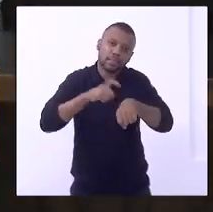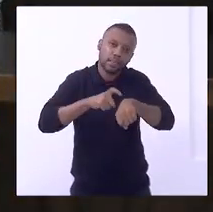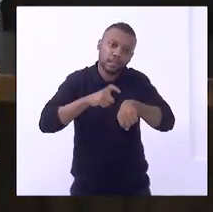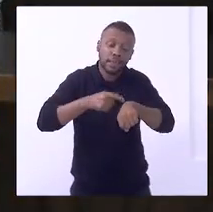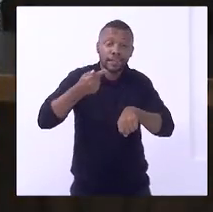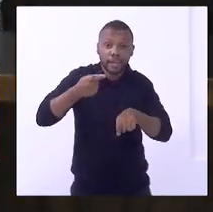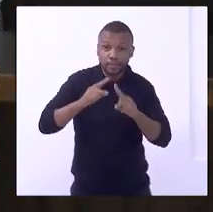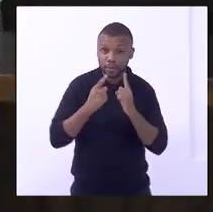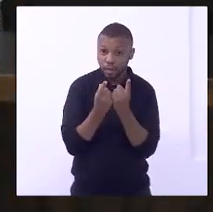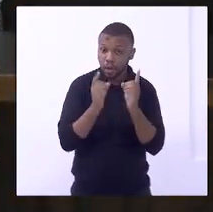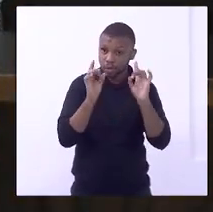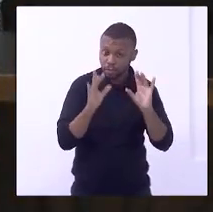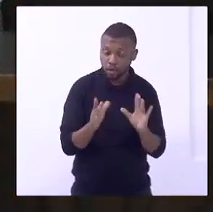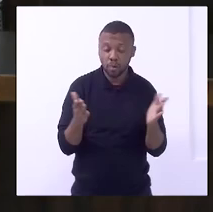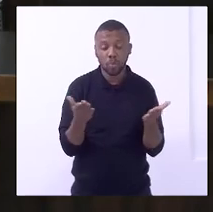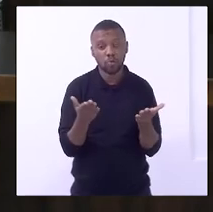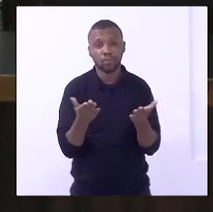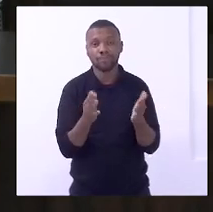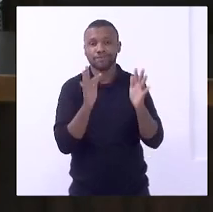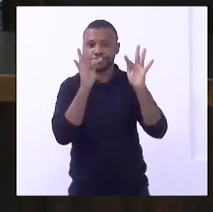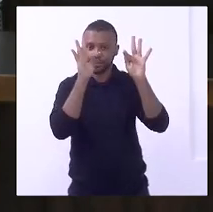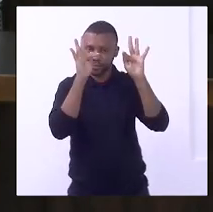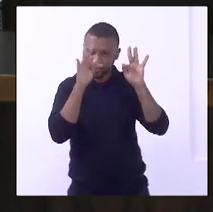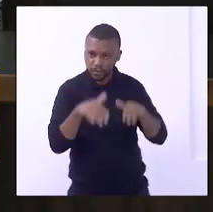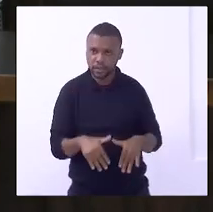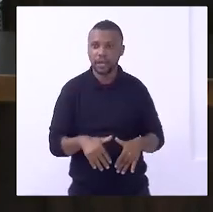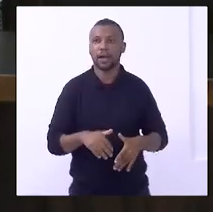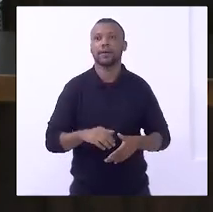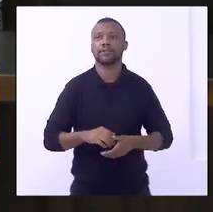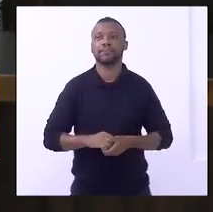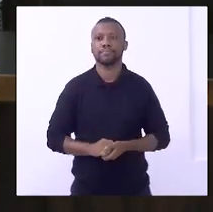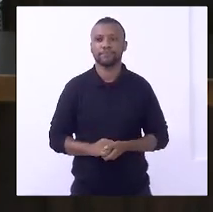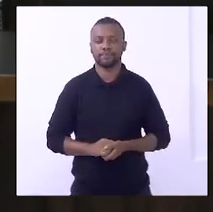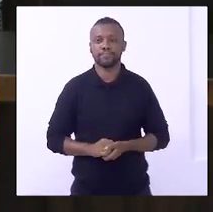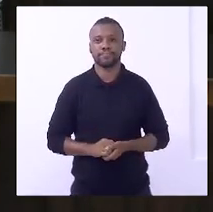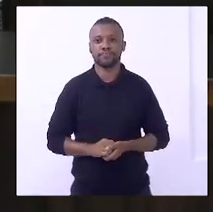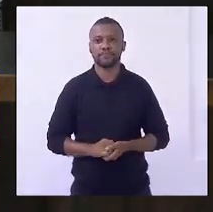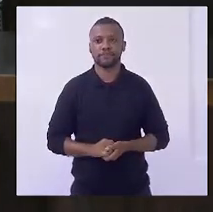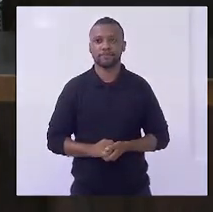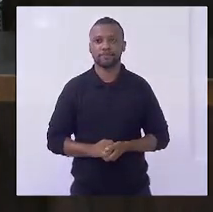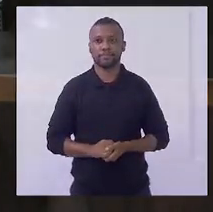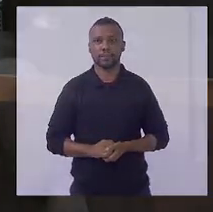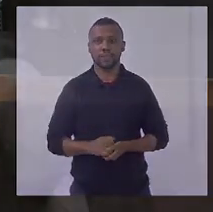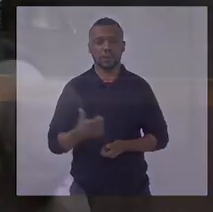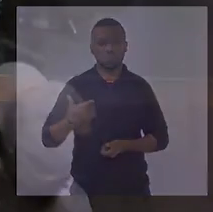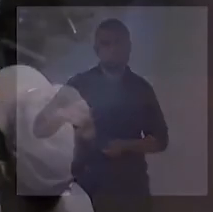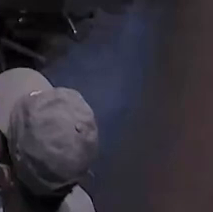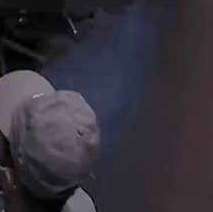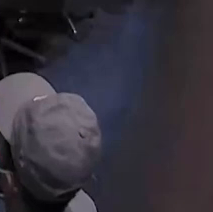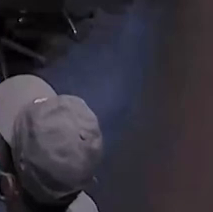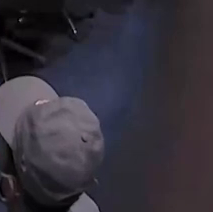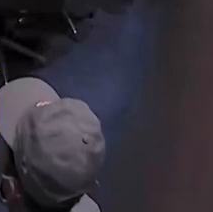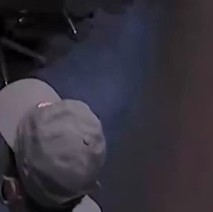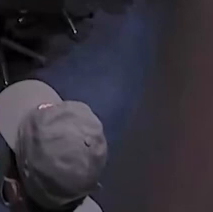sessão extraordinária do dia, a mesma se encontra encerrada. Não havendo mais